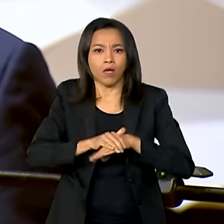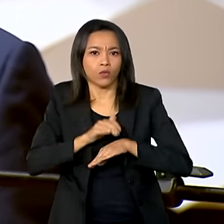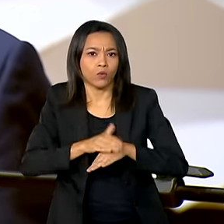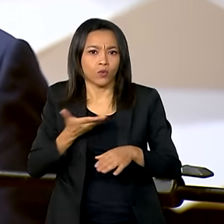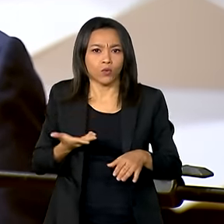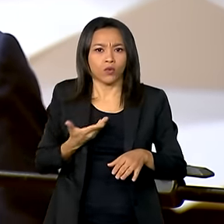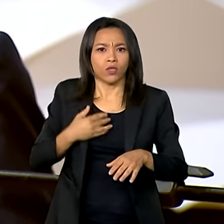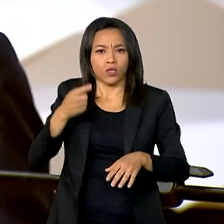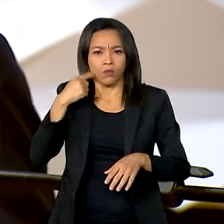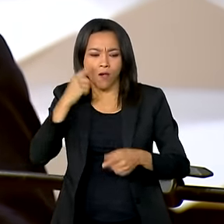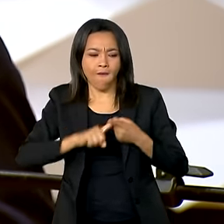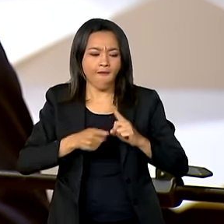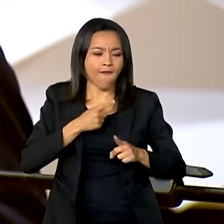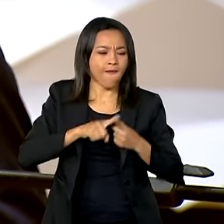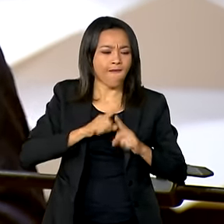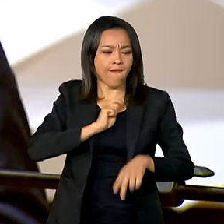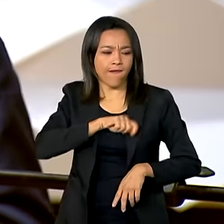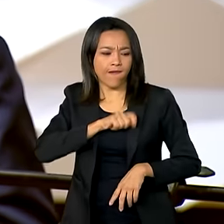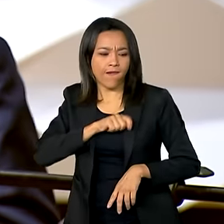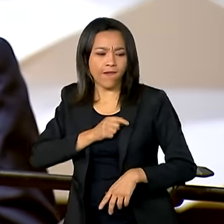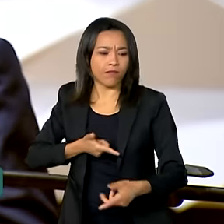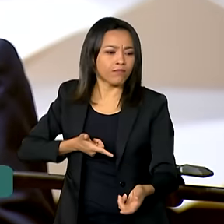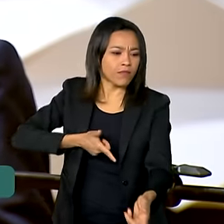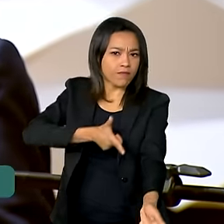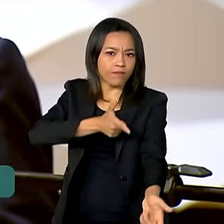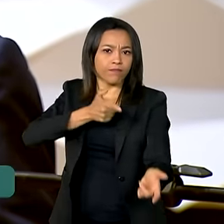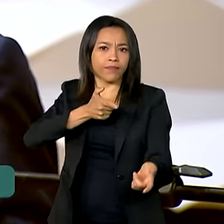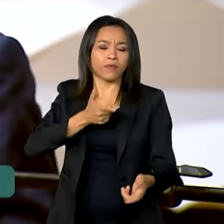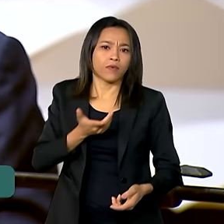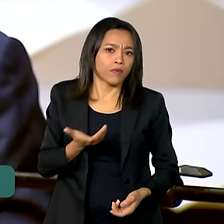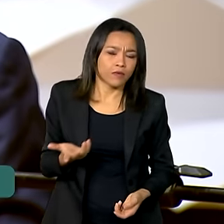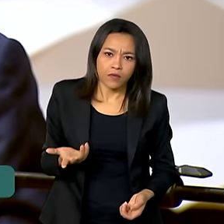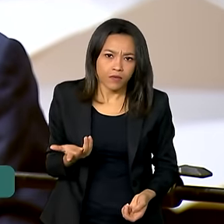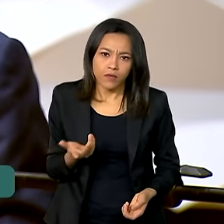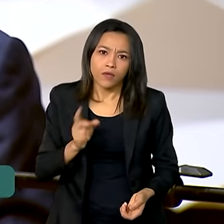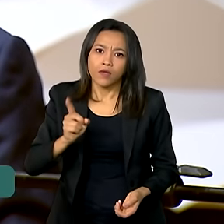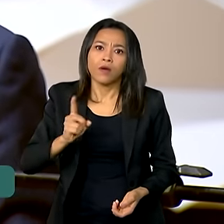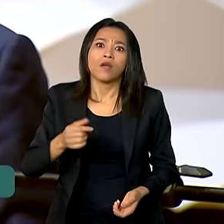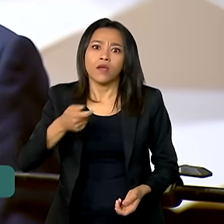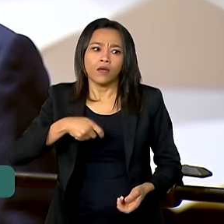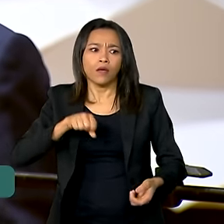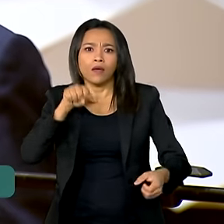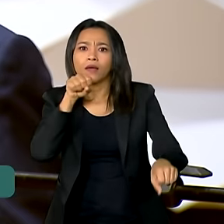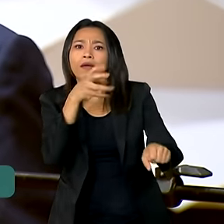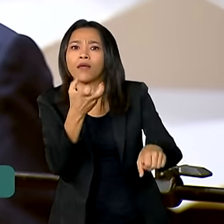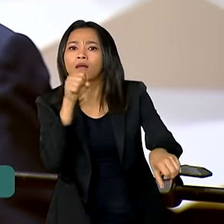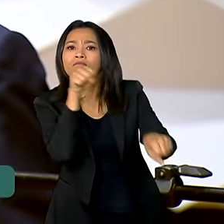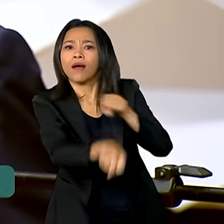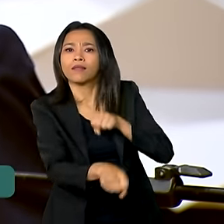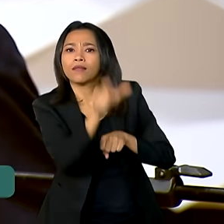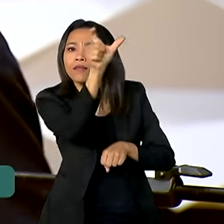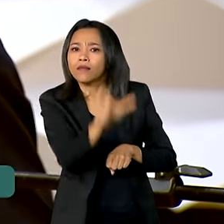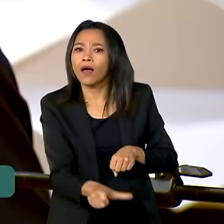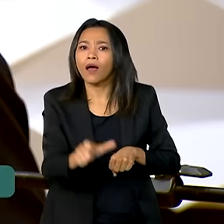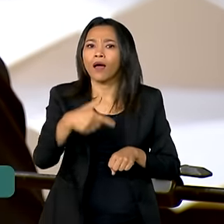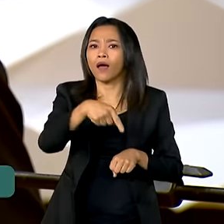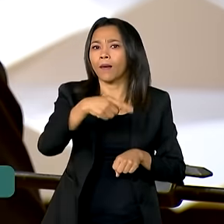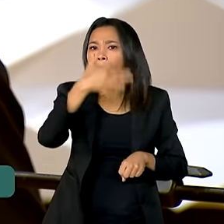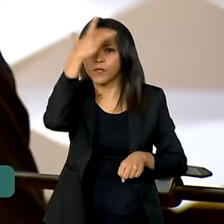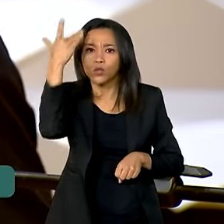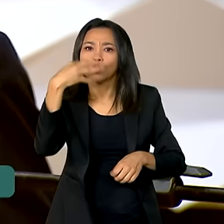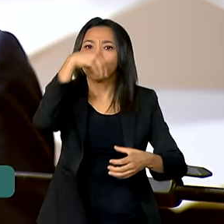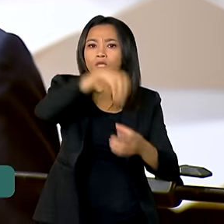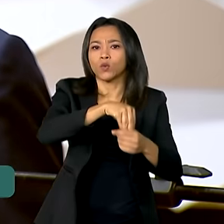tensionarem assassinar outras pessoas, atentar contra um poder do Estado, tentar vitimar policiais, porque